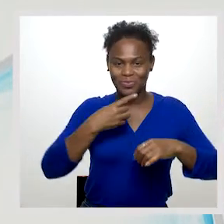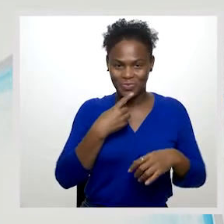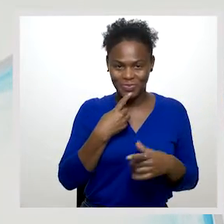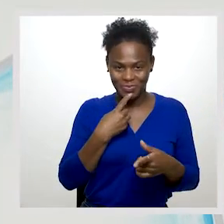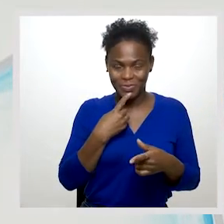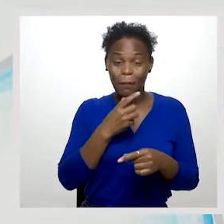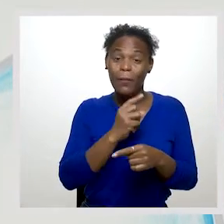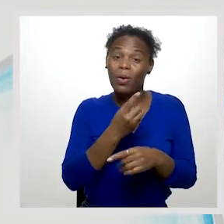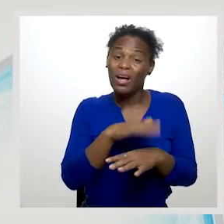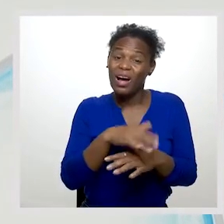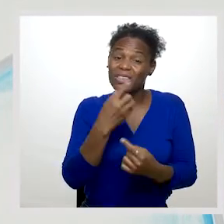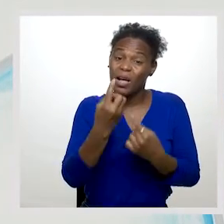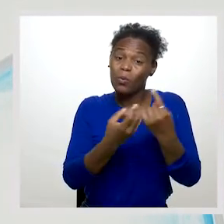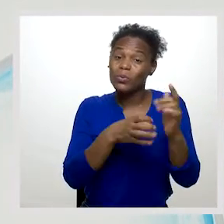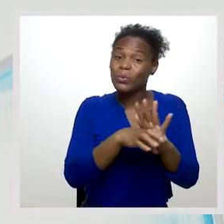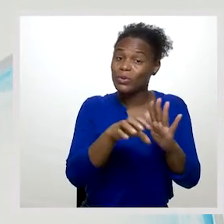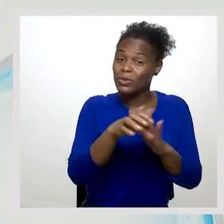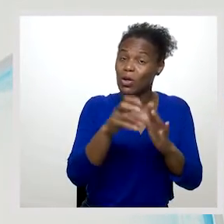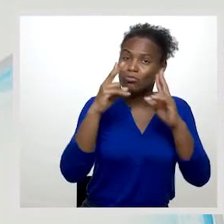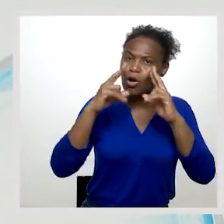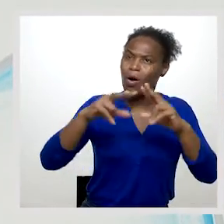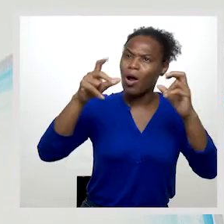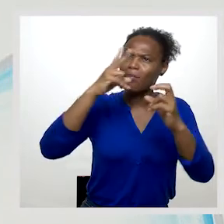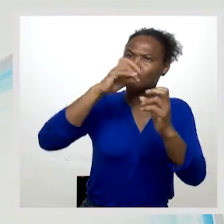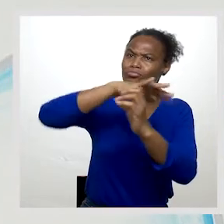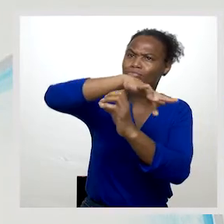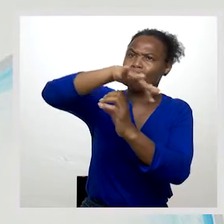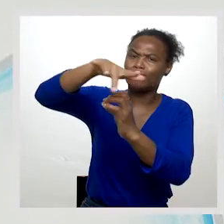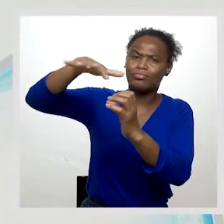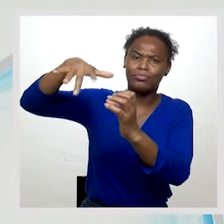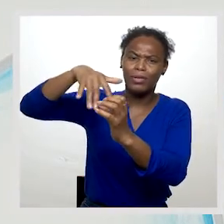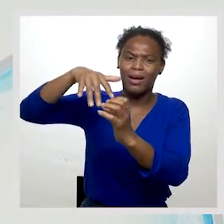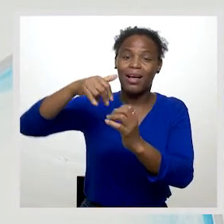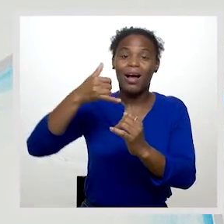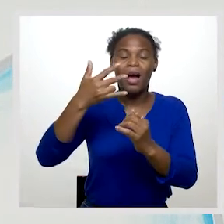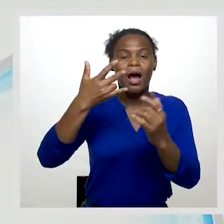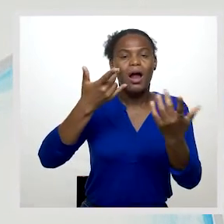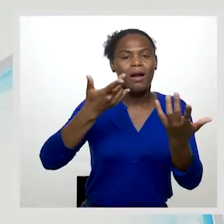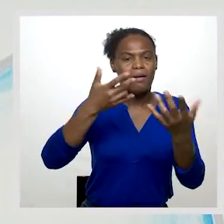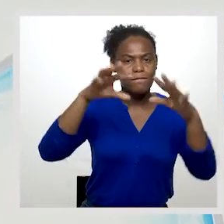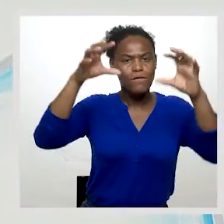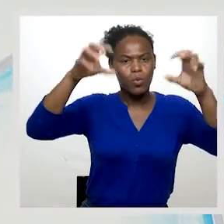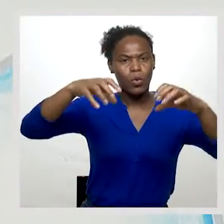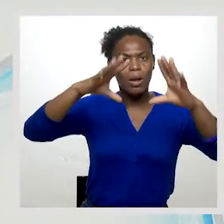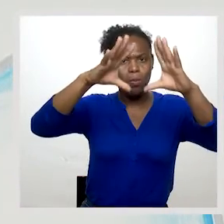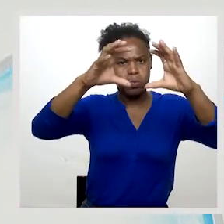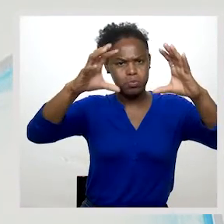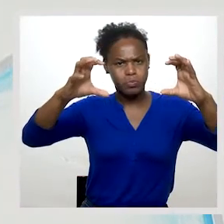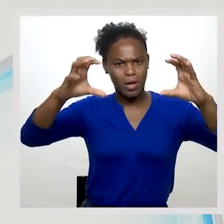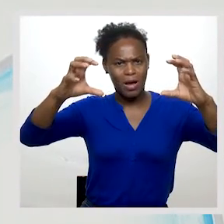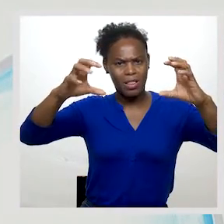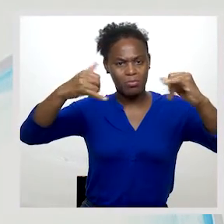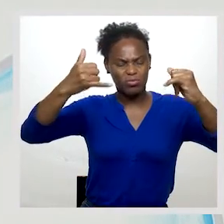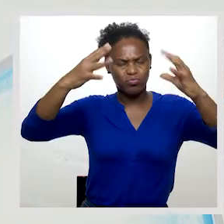chuva, devido a algumas condições que encontra na atmosfera. Caindo em forma de precipitação, não